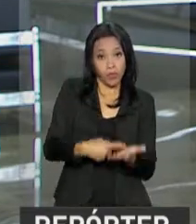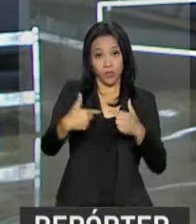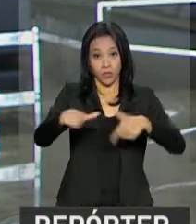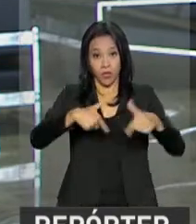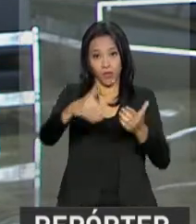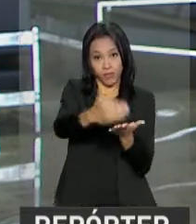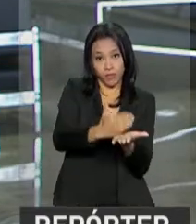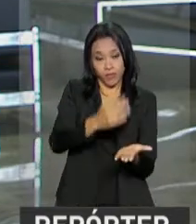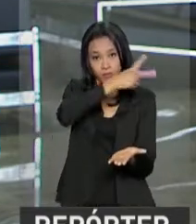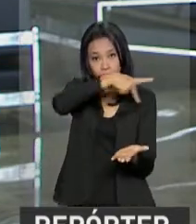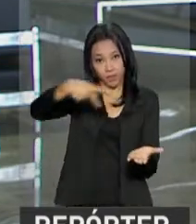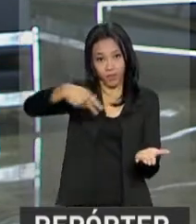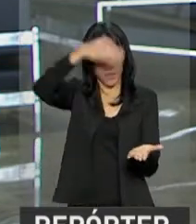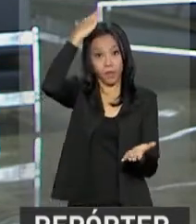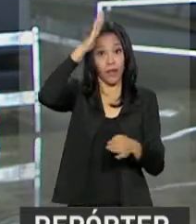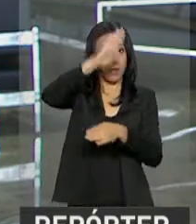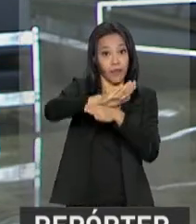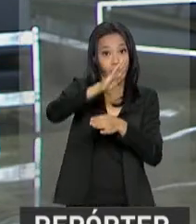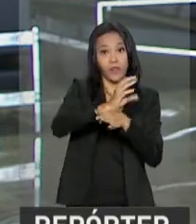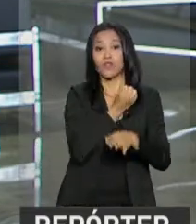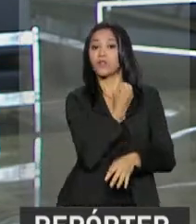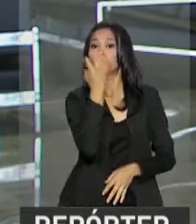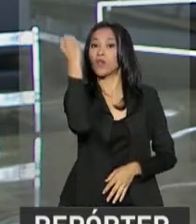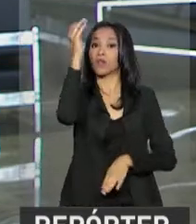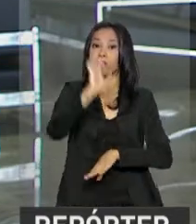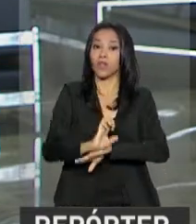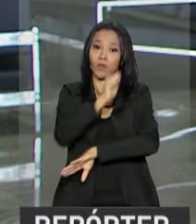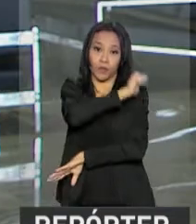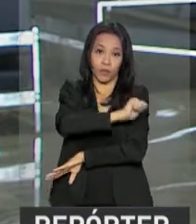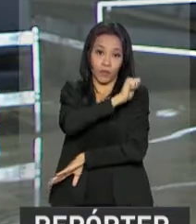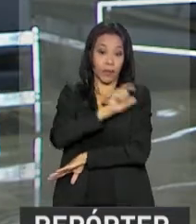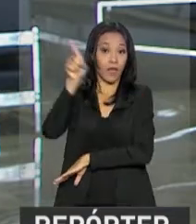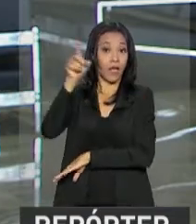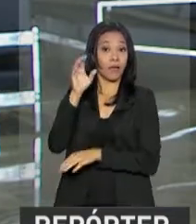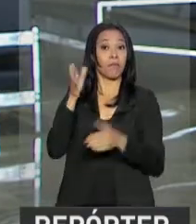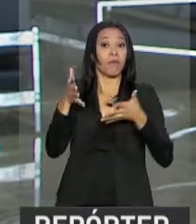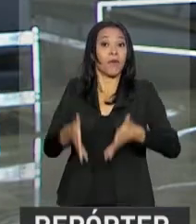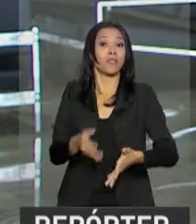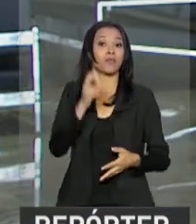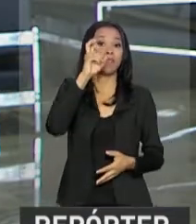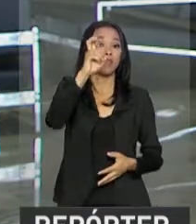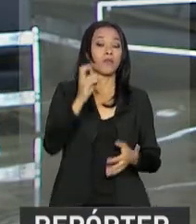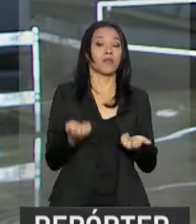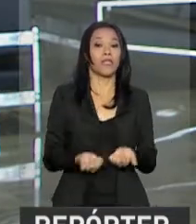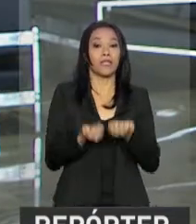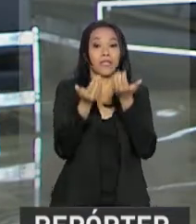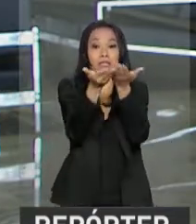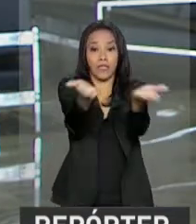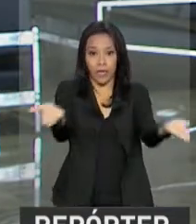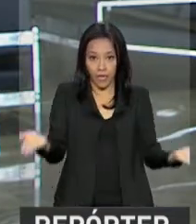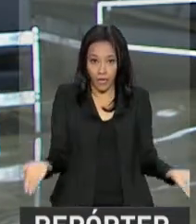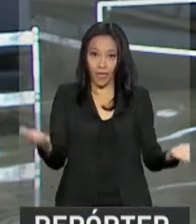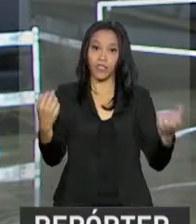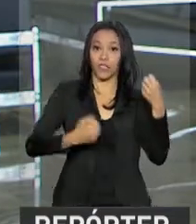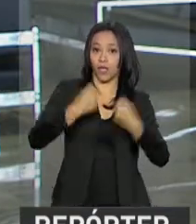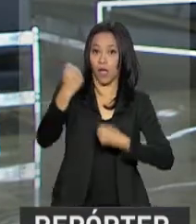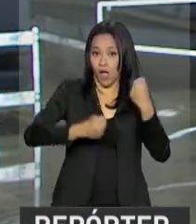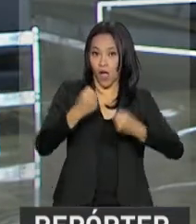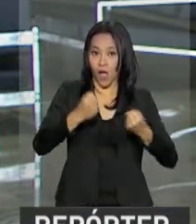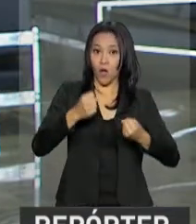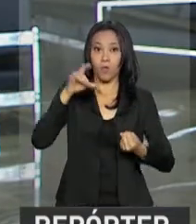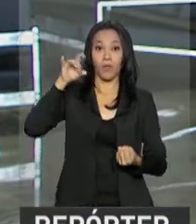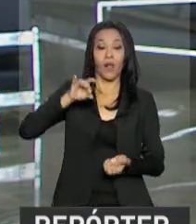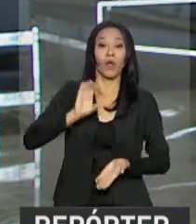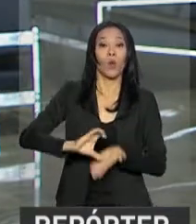viaja à tarde para o rio de janeiro onde participa por volta das cinco horas da cerimônia de entrega de veículos para conselhos tutelares na